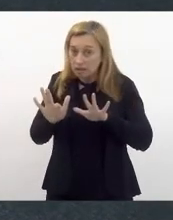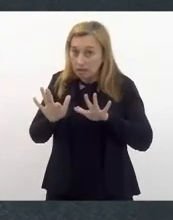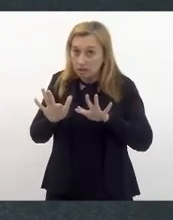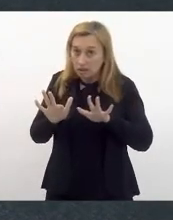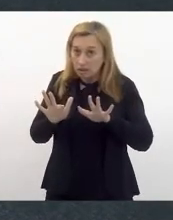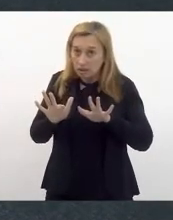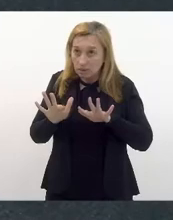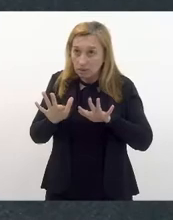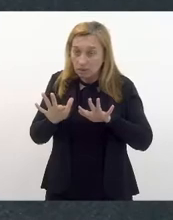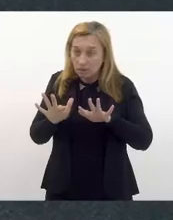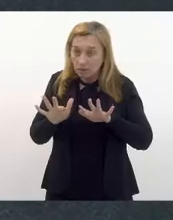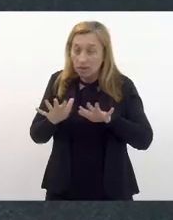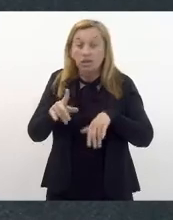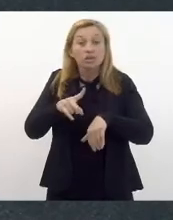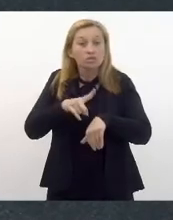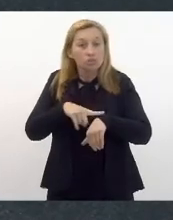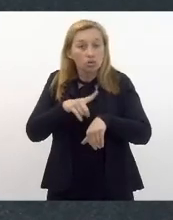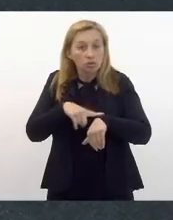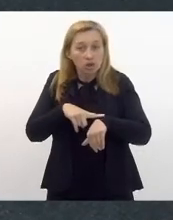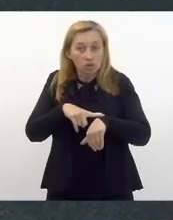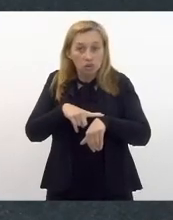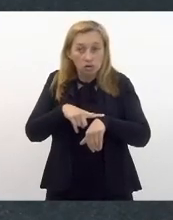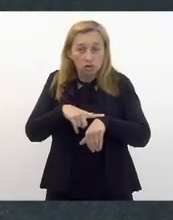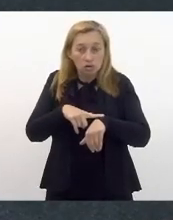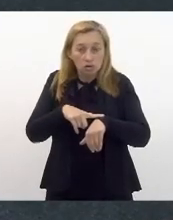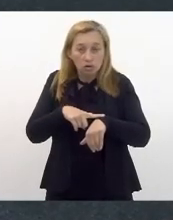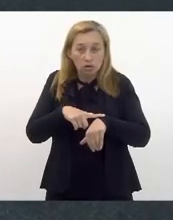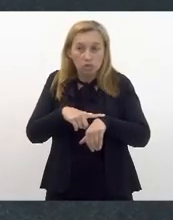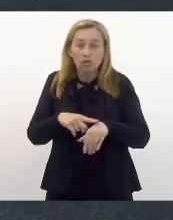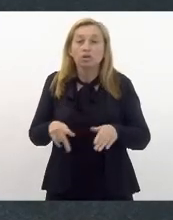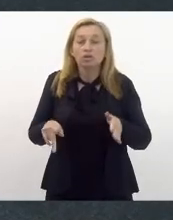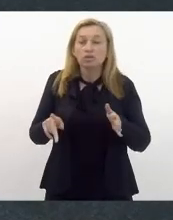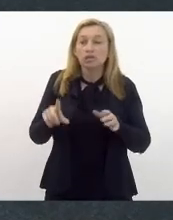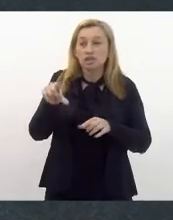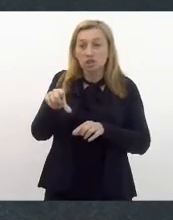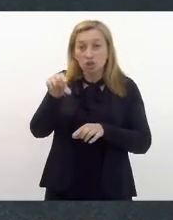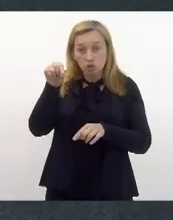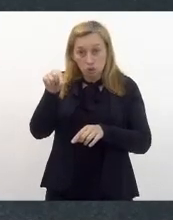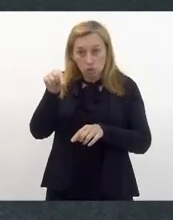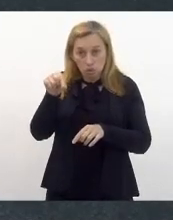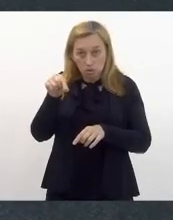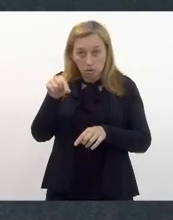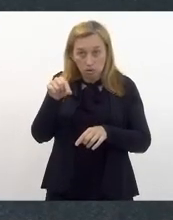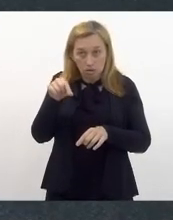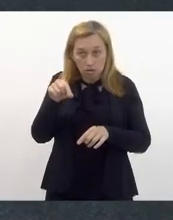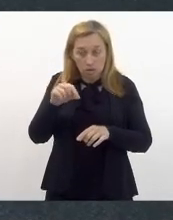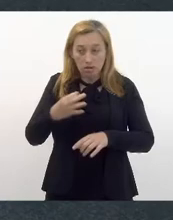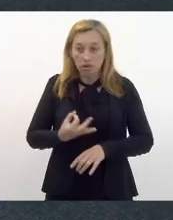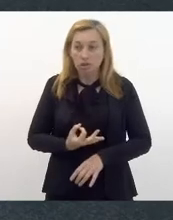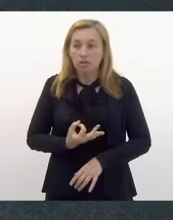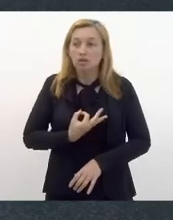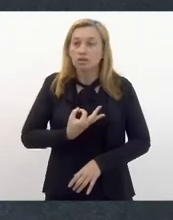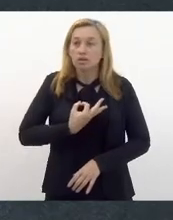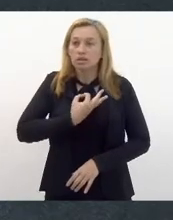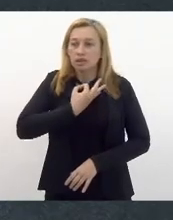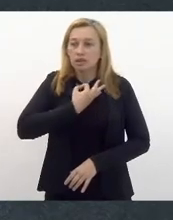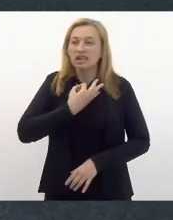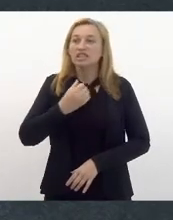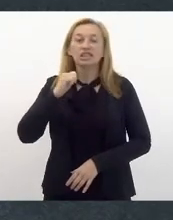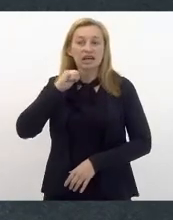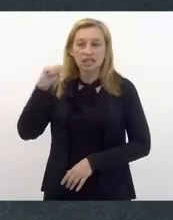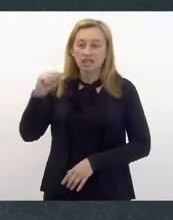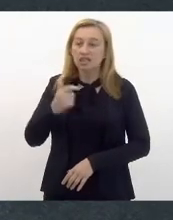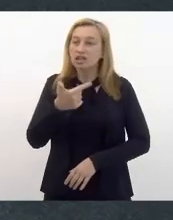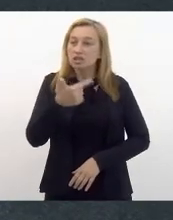a essa ao momento em que se deu essa essa decisão quanto à concessão da medalha e em